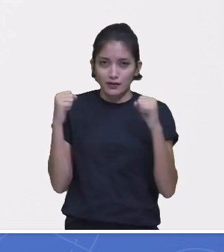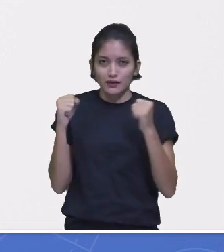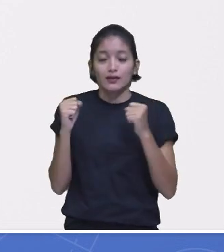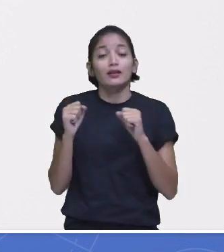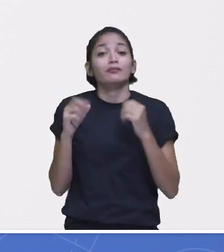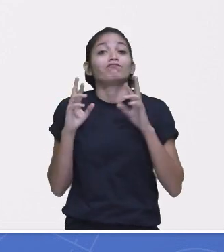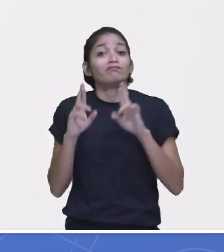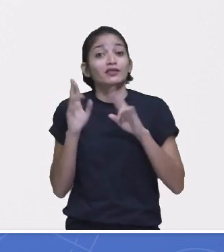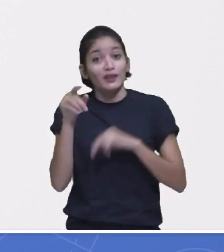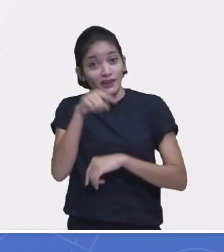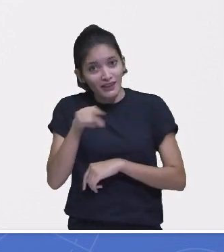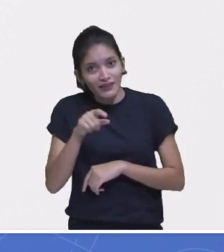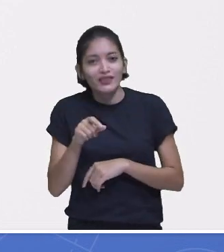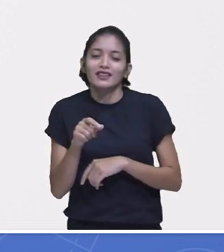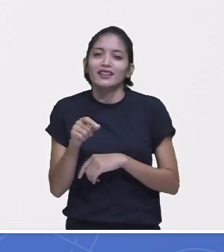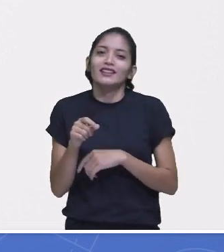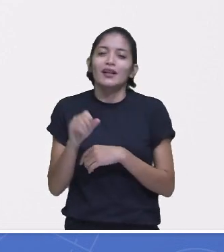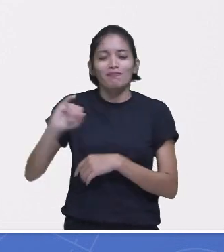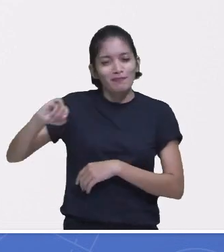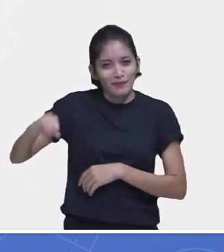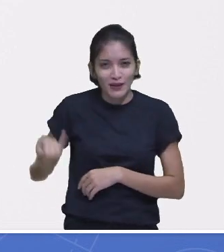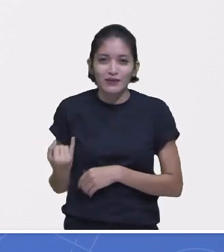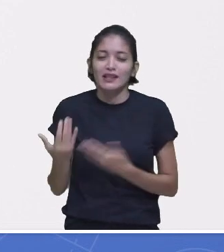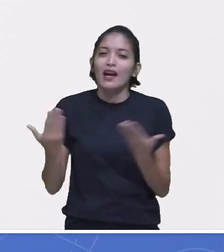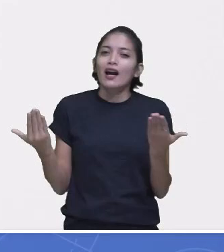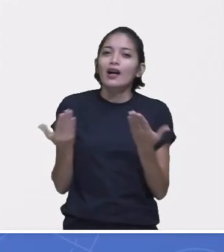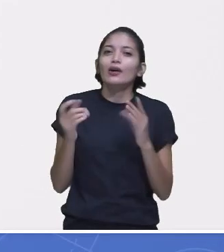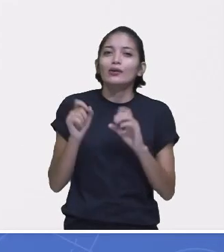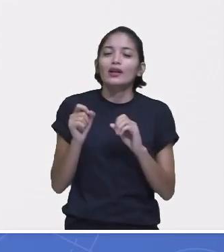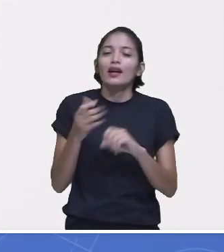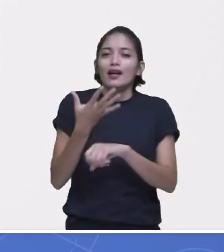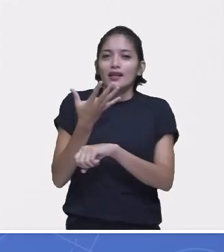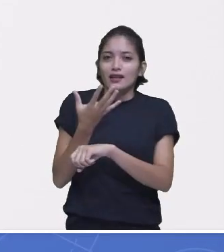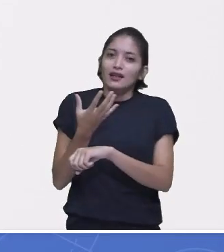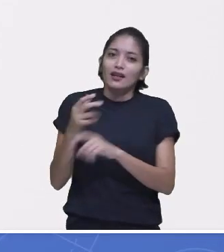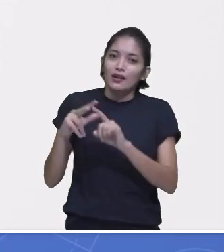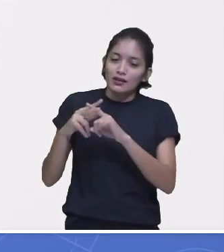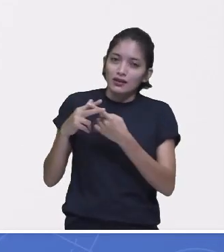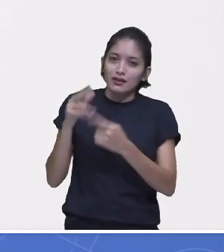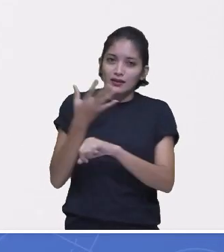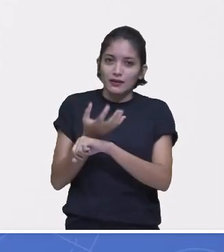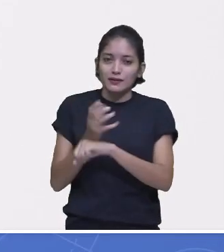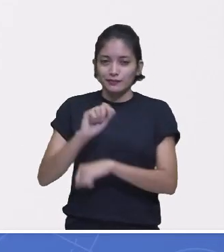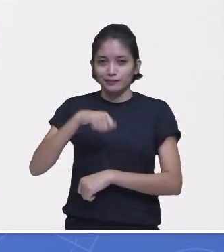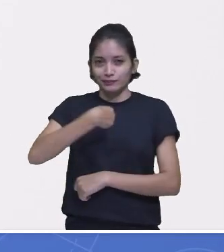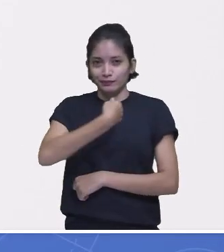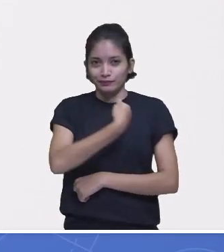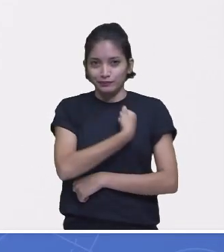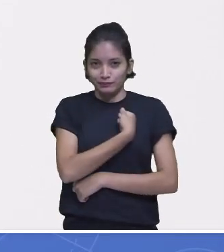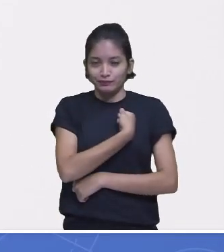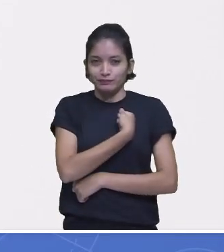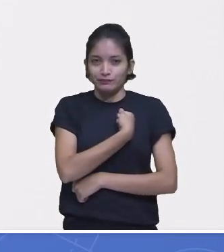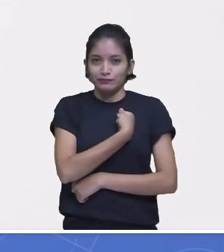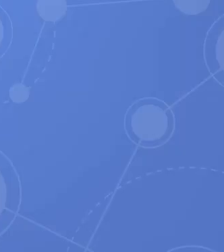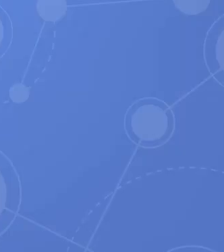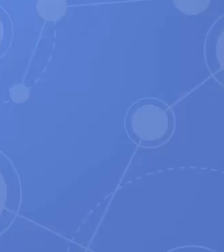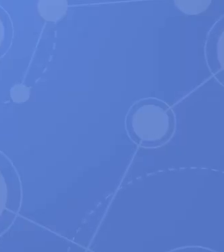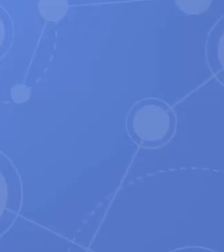eu espero que vocês tenham feito um bom proveito. Agora, fiquem também com a correção de língua espanhola com o professor René.